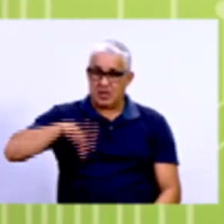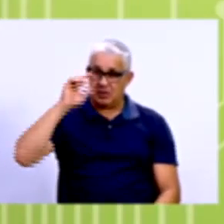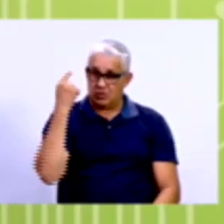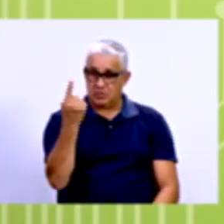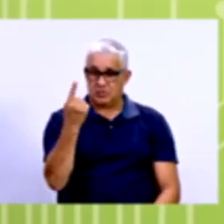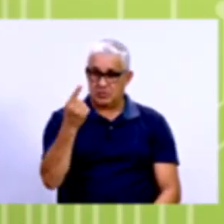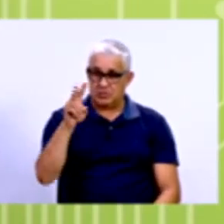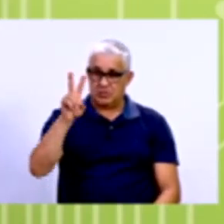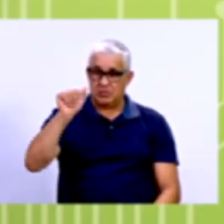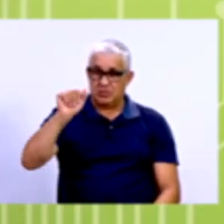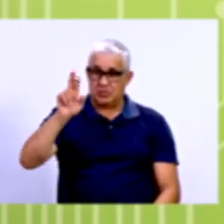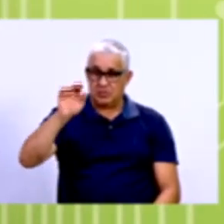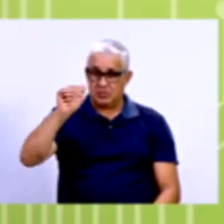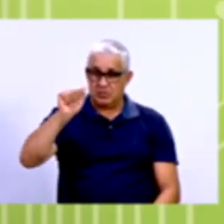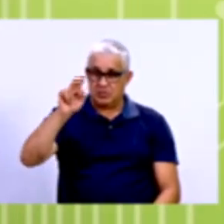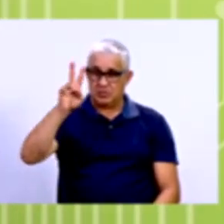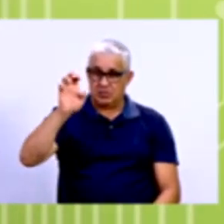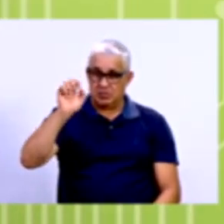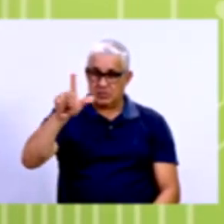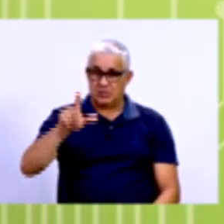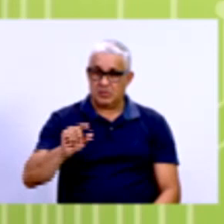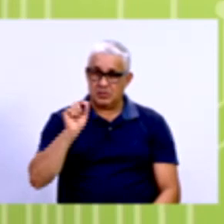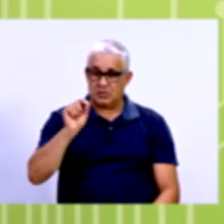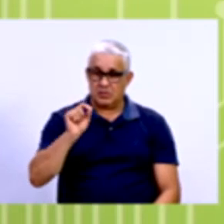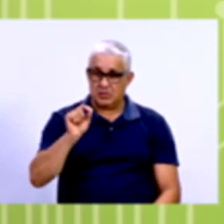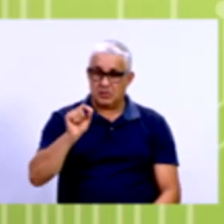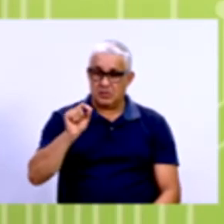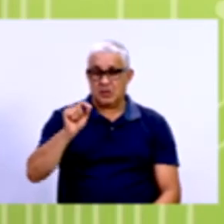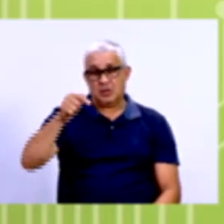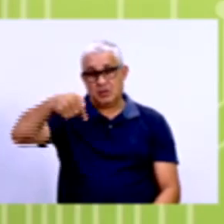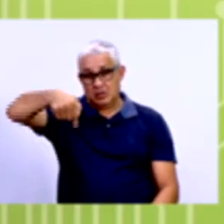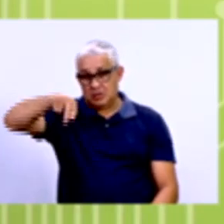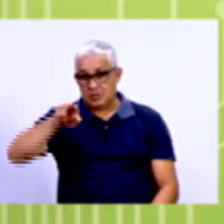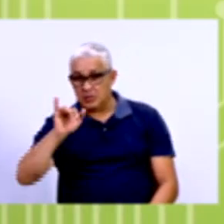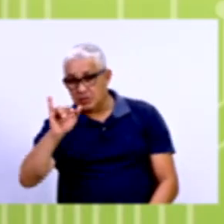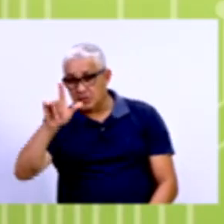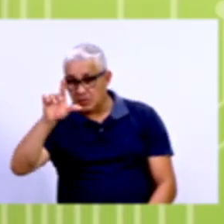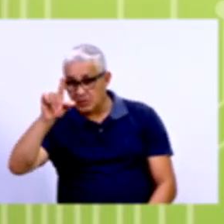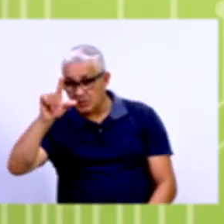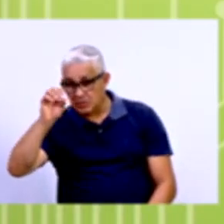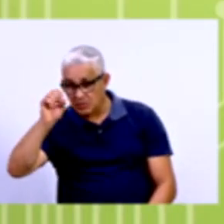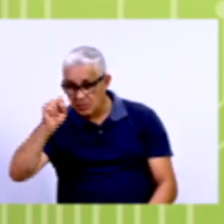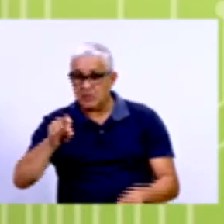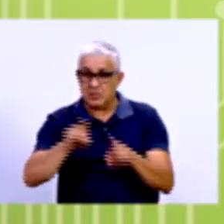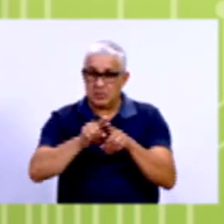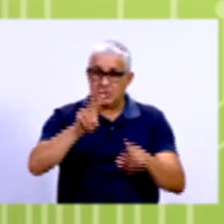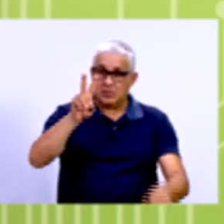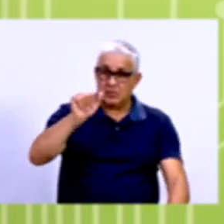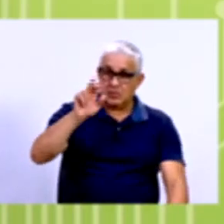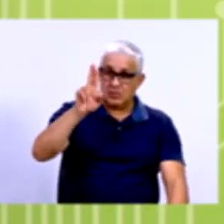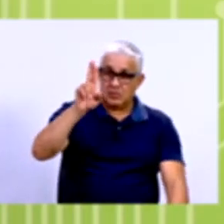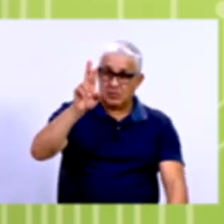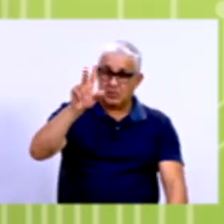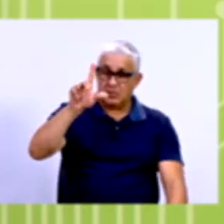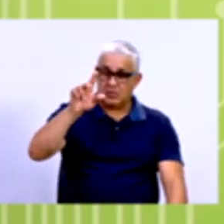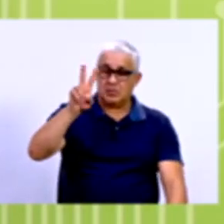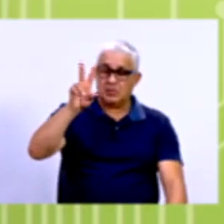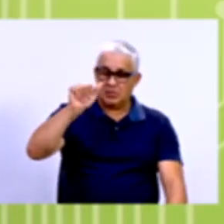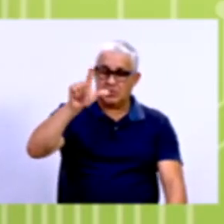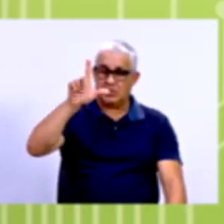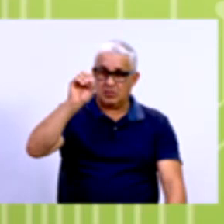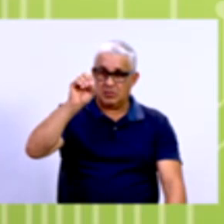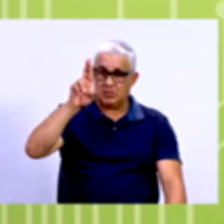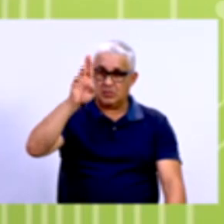variável, que no caso foi isso, a gente estava falando de quilos e de valores, né? Então, a gente vai usar a média ponderada aí, tá?